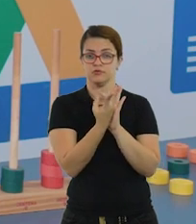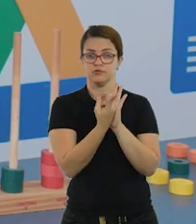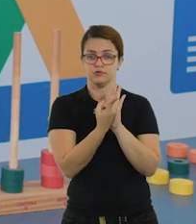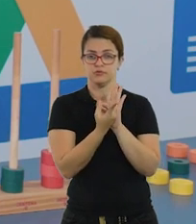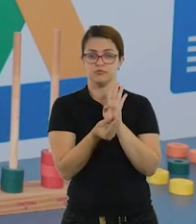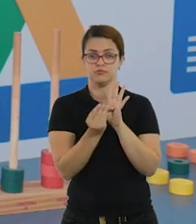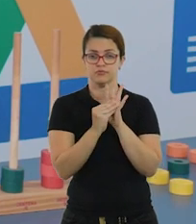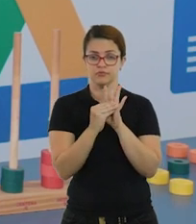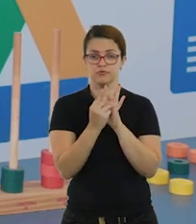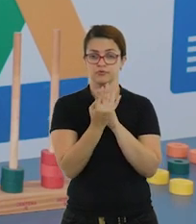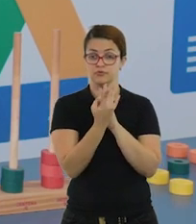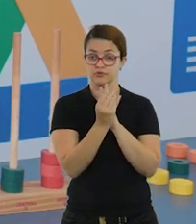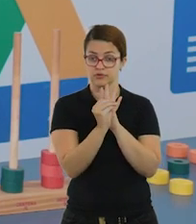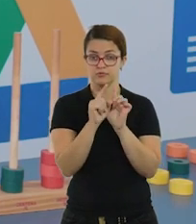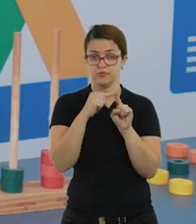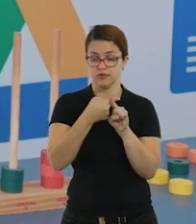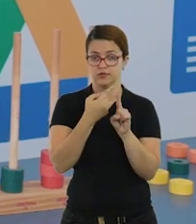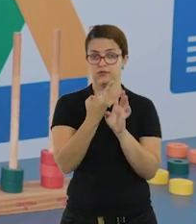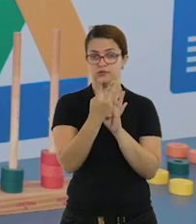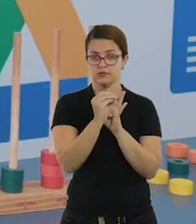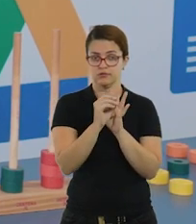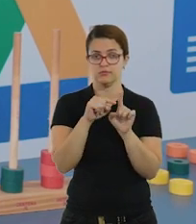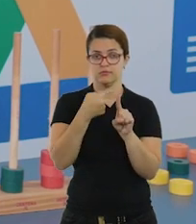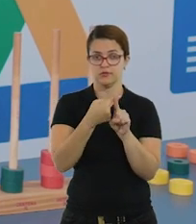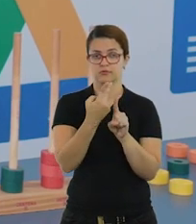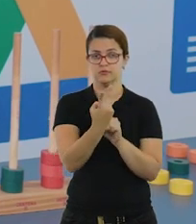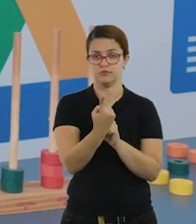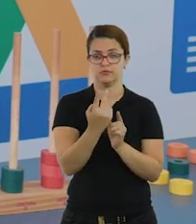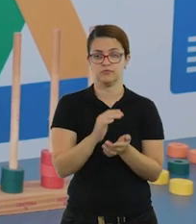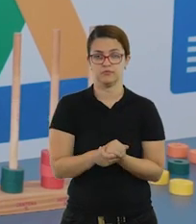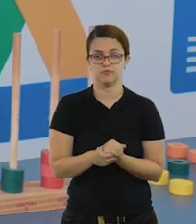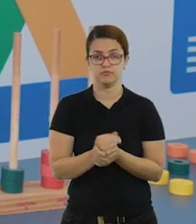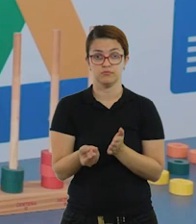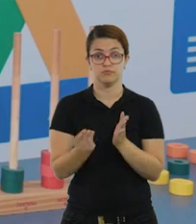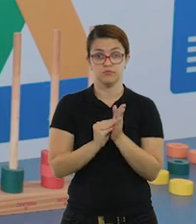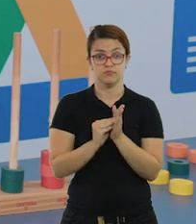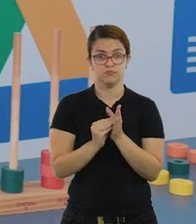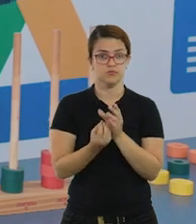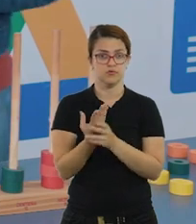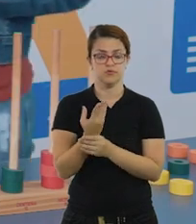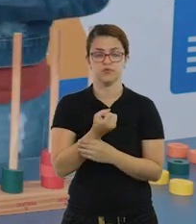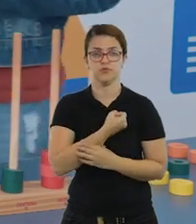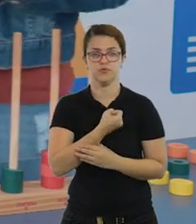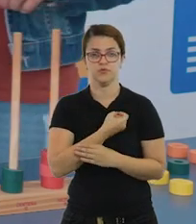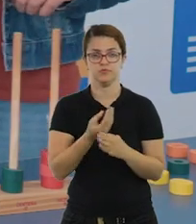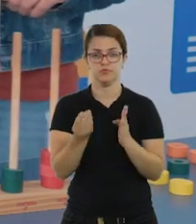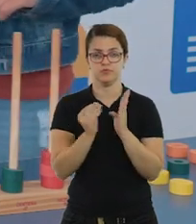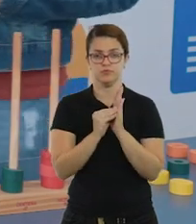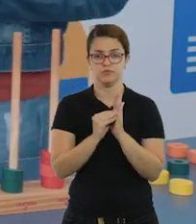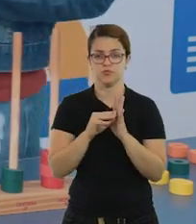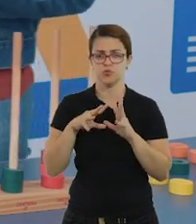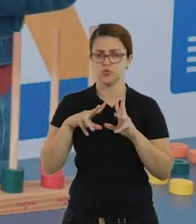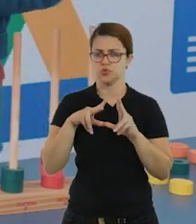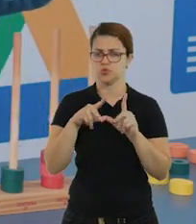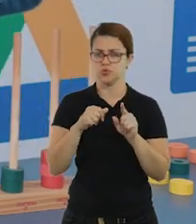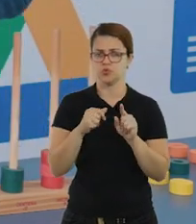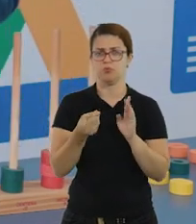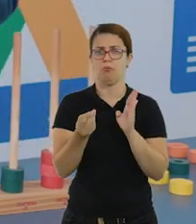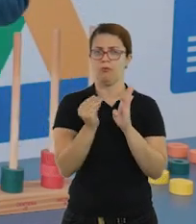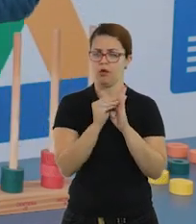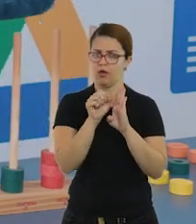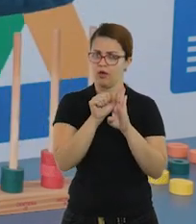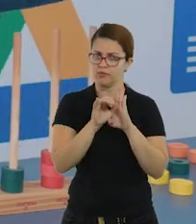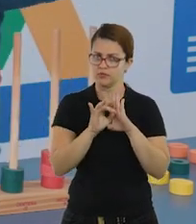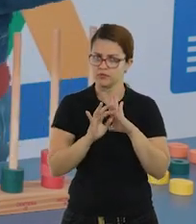232, e aqui eu tenho a decomposição aditiva. Então, eu tenho 200 mais 30 mais 2. E aí, eu formo o número, ok? Vocês deverão fazer isso